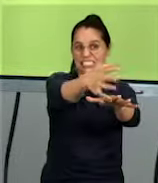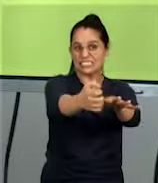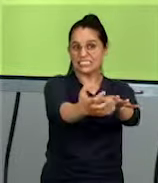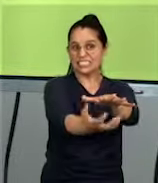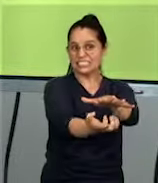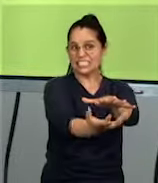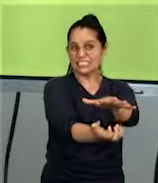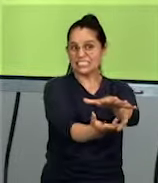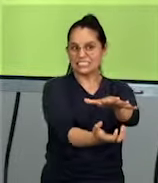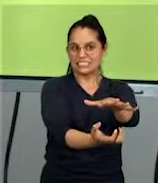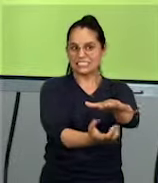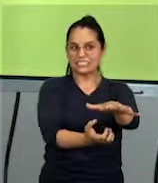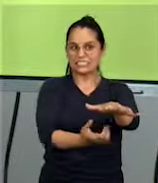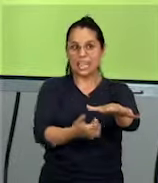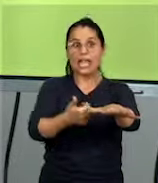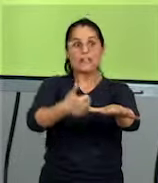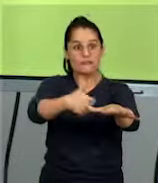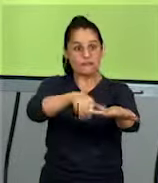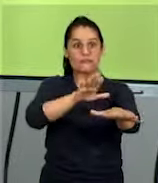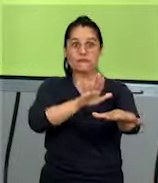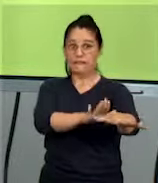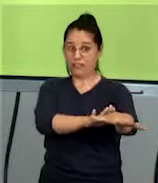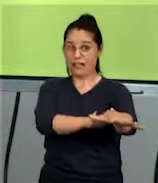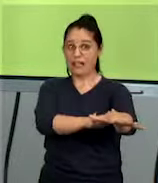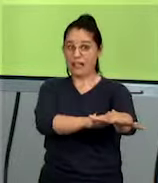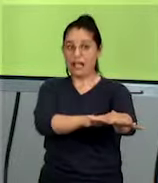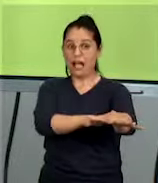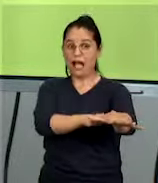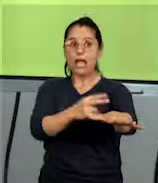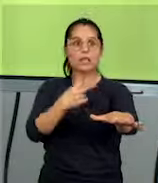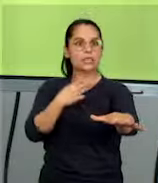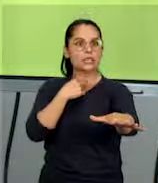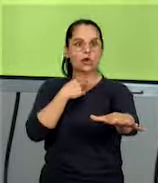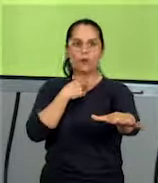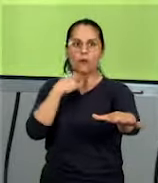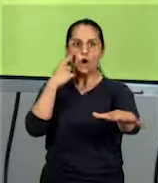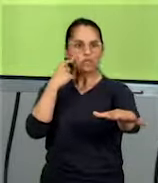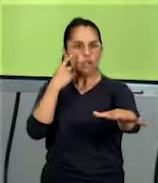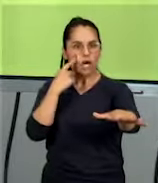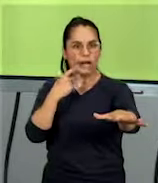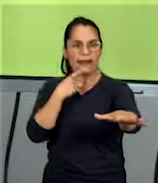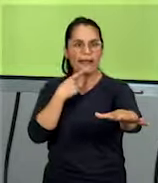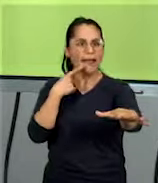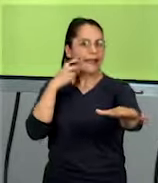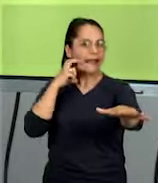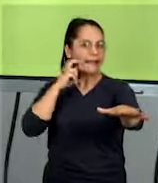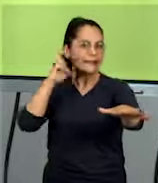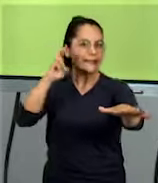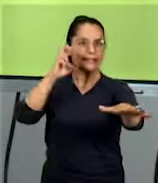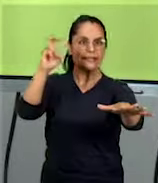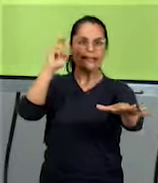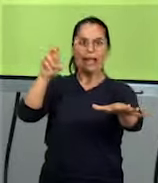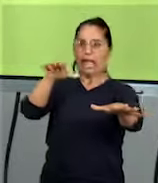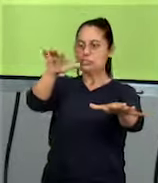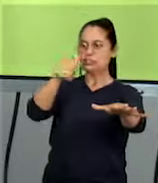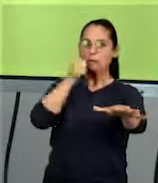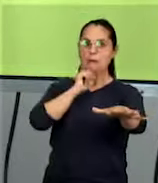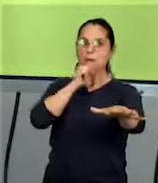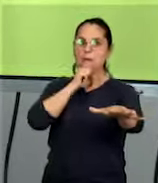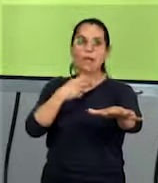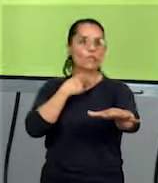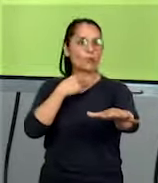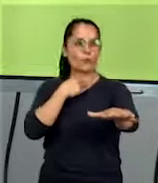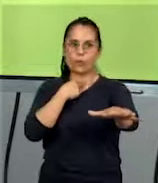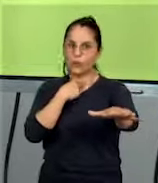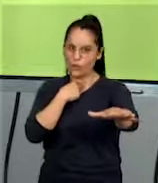jovem. E ele tem que deixar morder. Ele não pode chorar, não pode gritar, não pode pedir ajuda para a mãe, ele tem que deixar